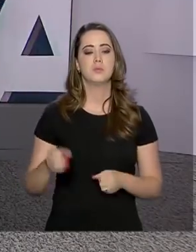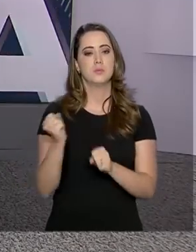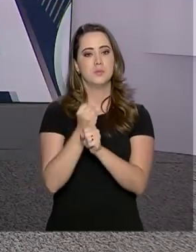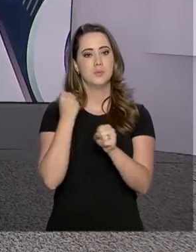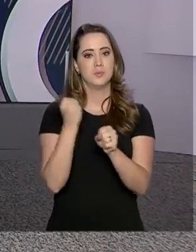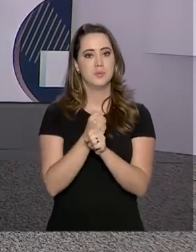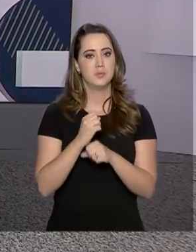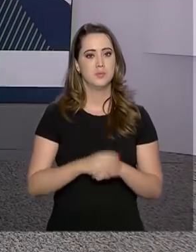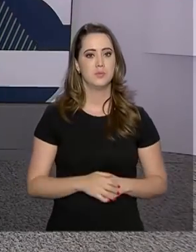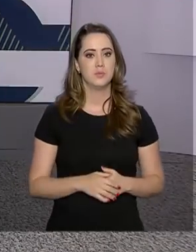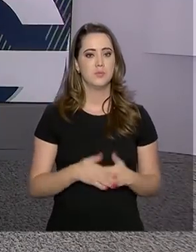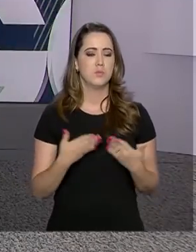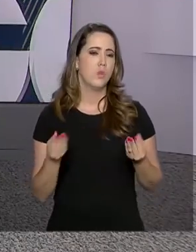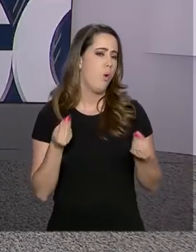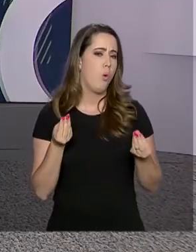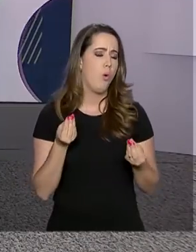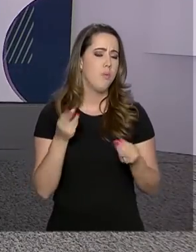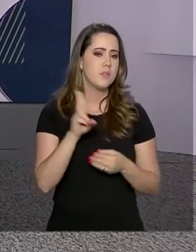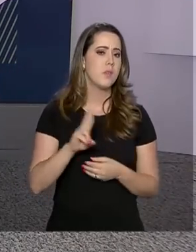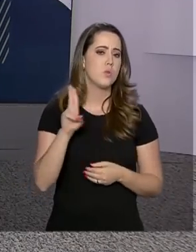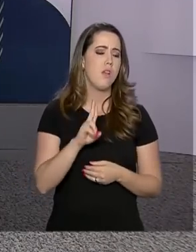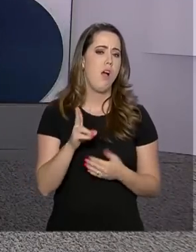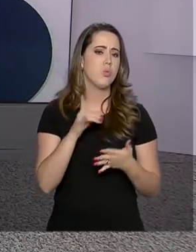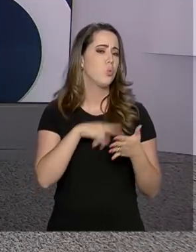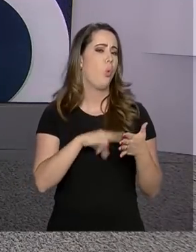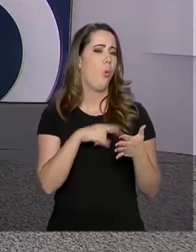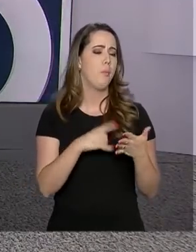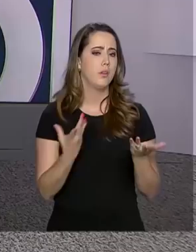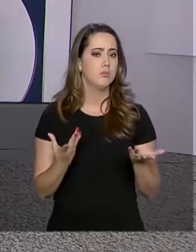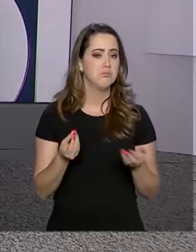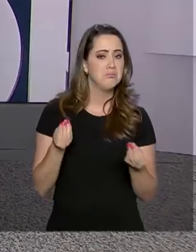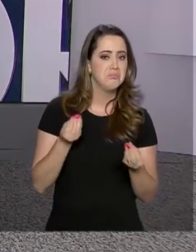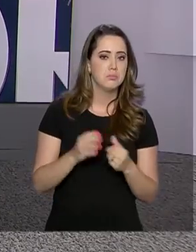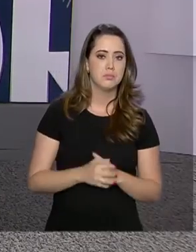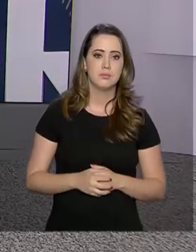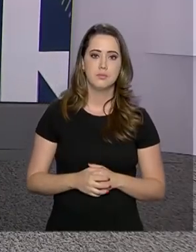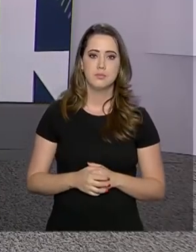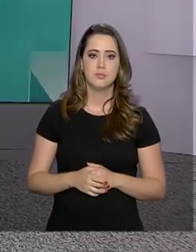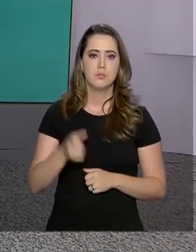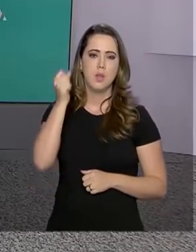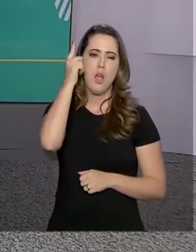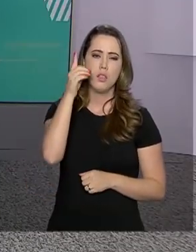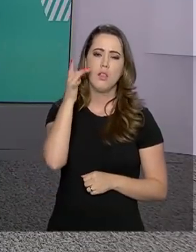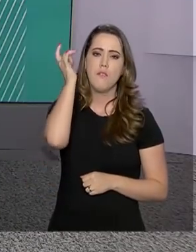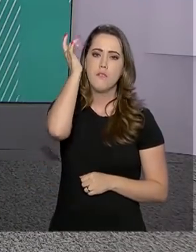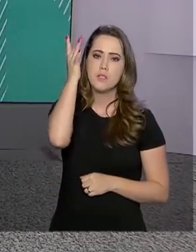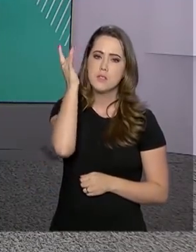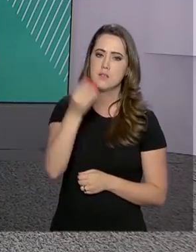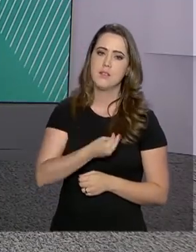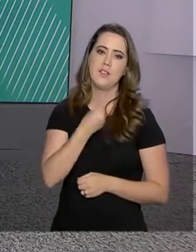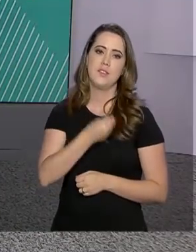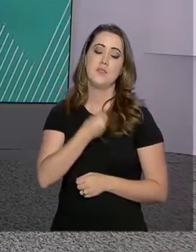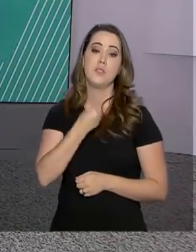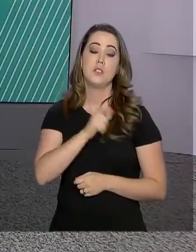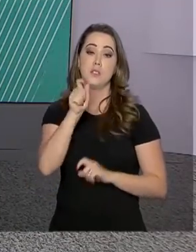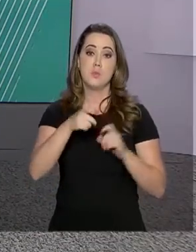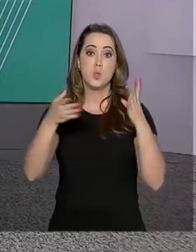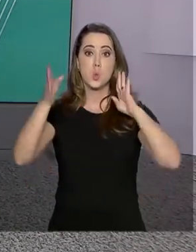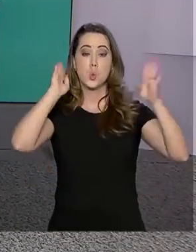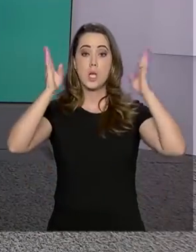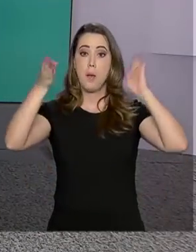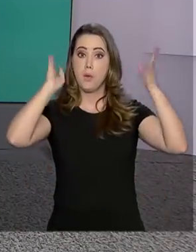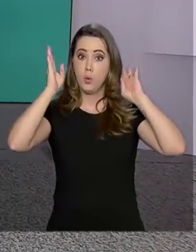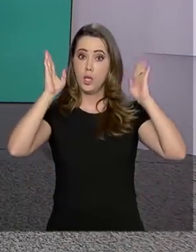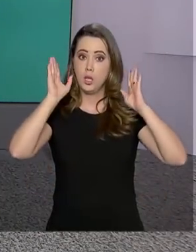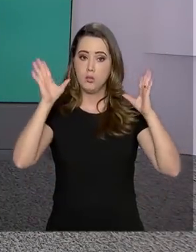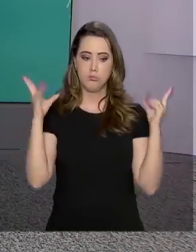da Infraestrutura. Qual vai ser a utilidade disso, Alessandra? Roberto, a ideia é facilitar a vida dos caminhoneiros juntando